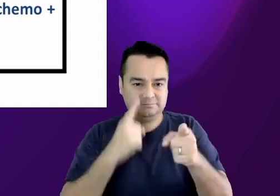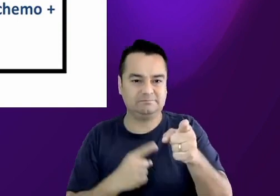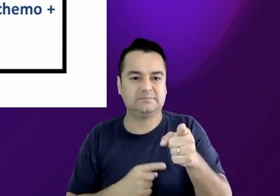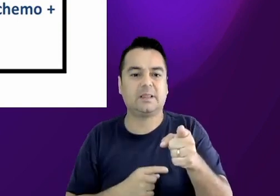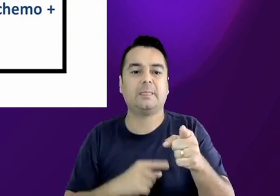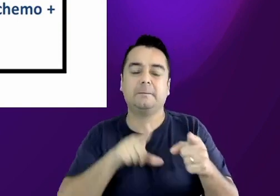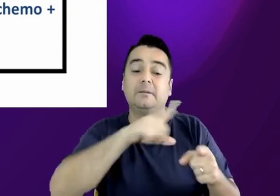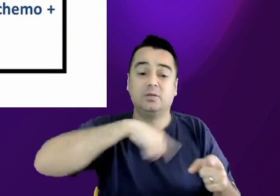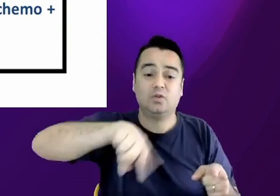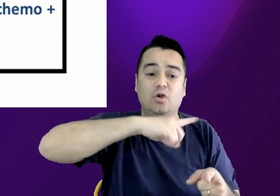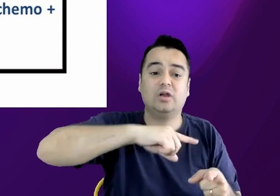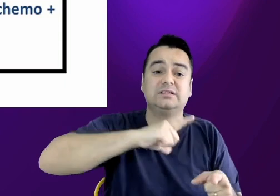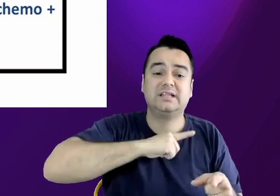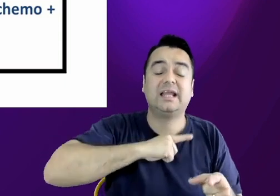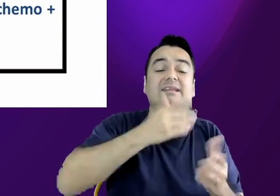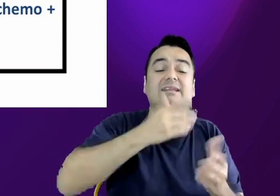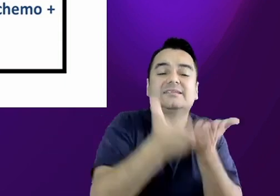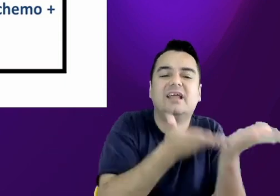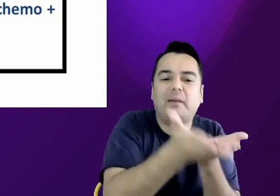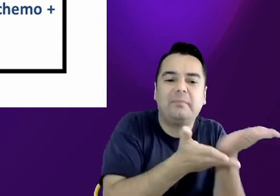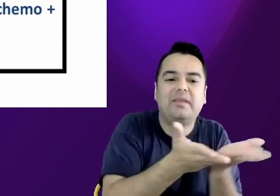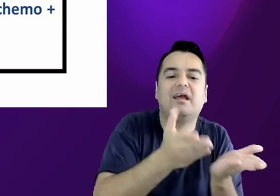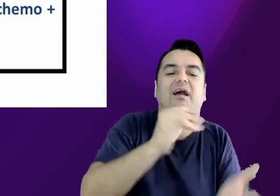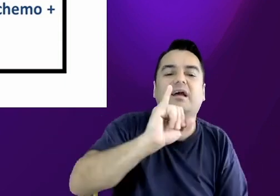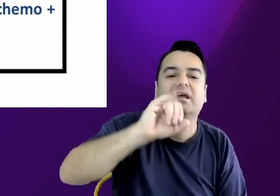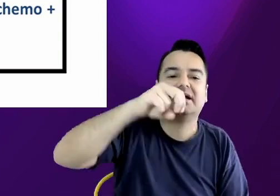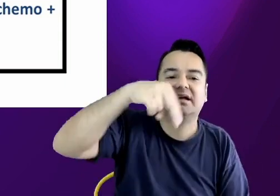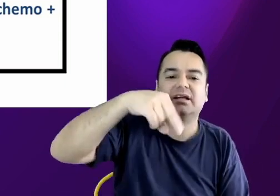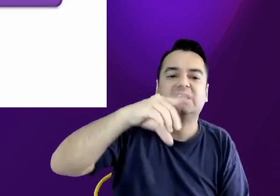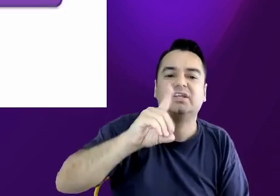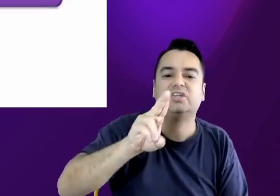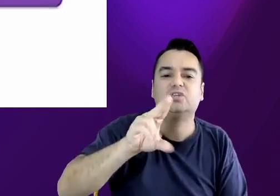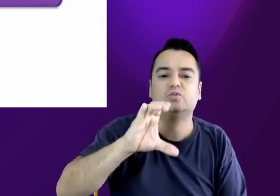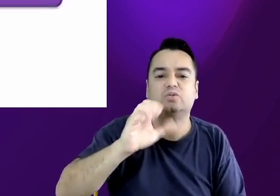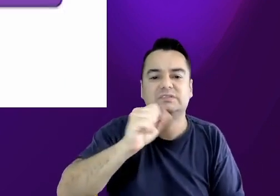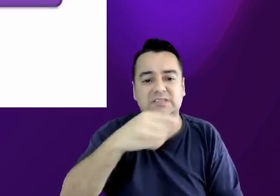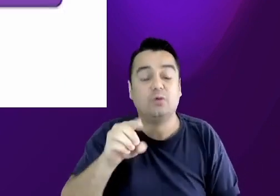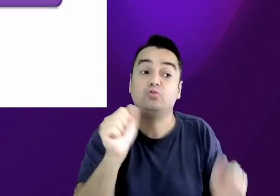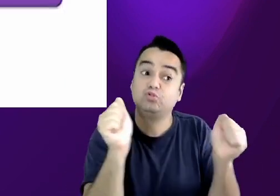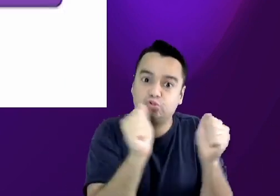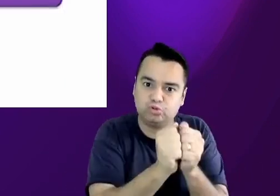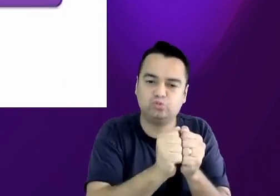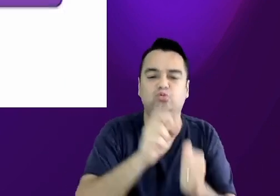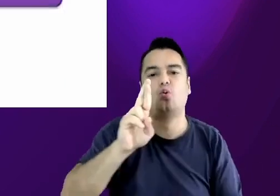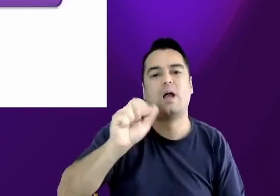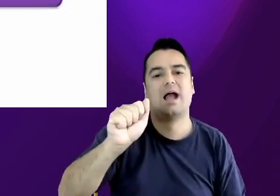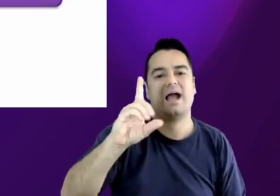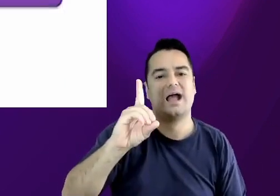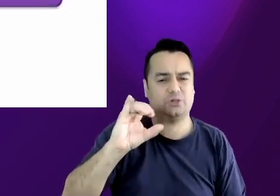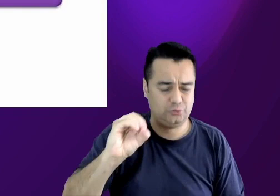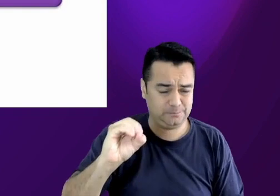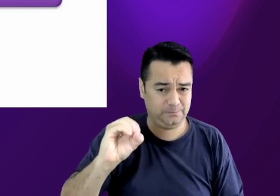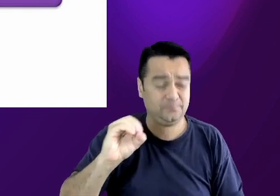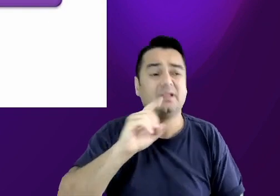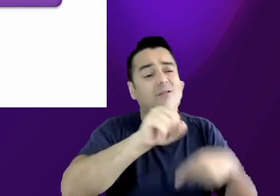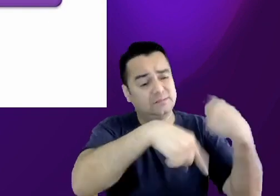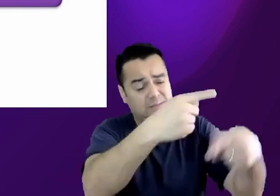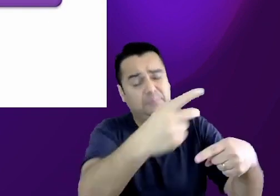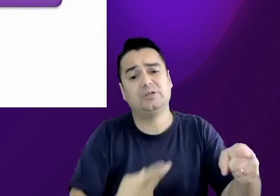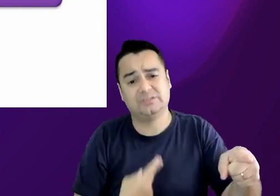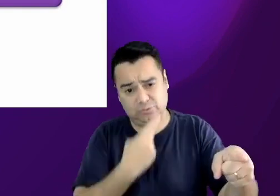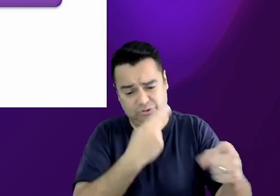de indução utilizada junto com a radioterapia, e posteriormente eram levados à cirurgia. O que